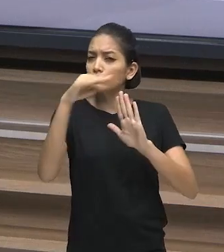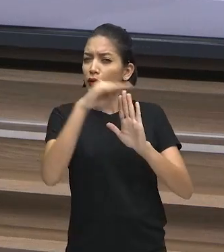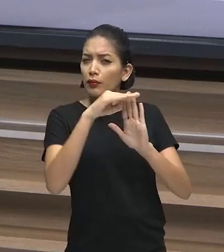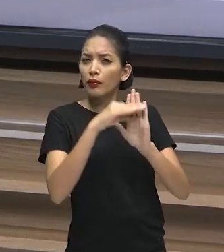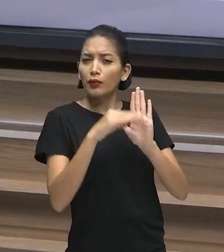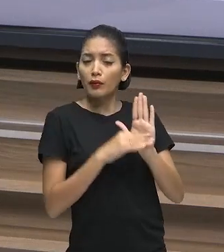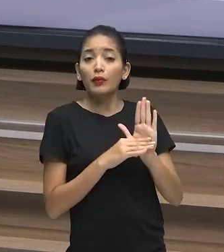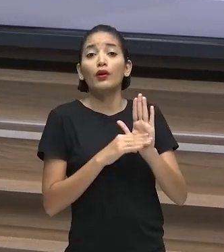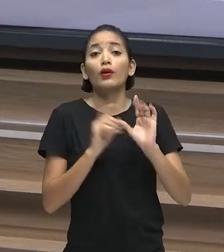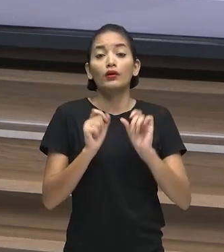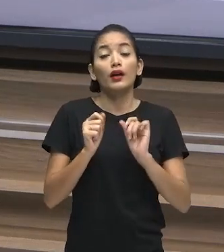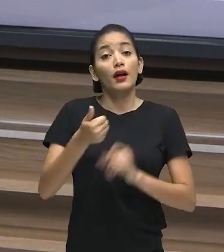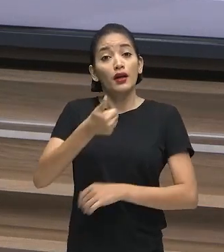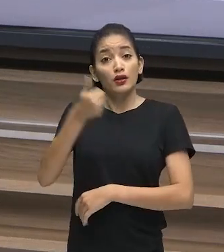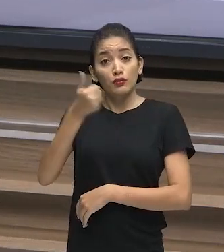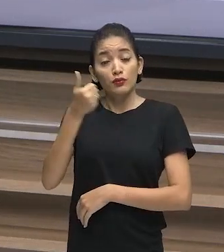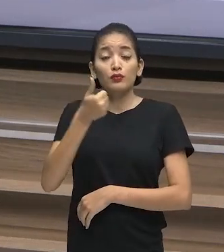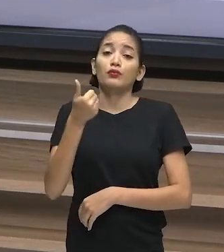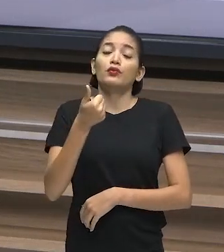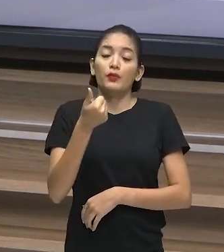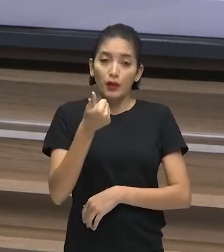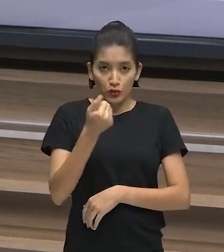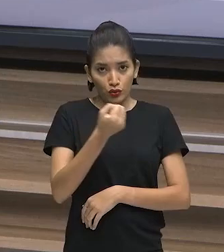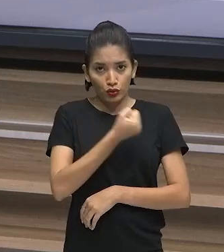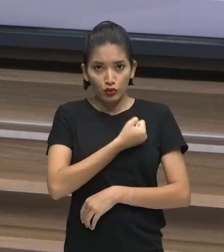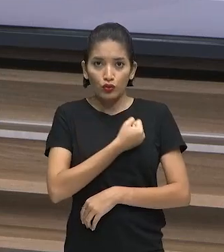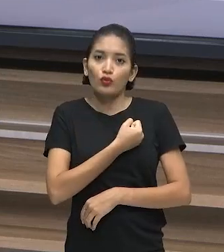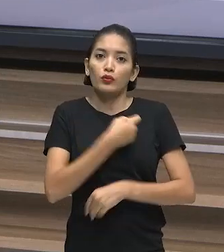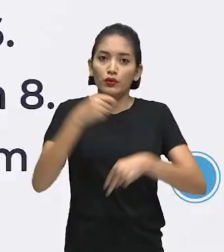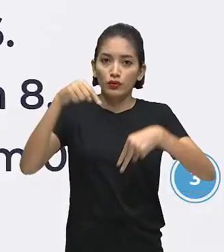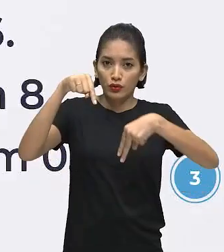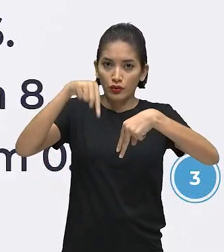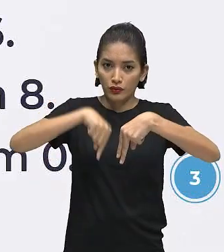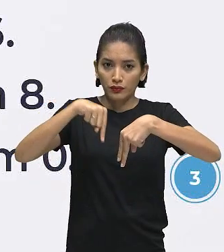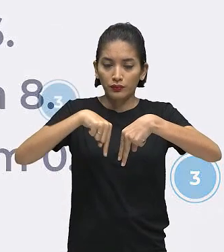dos primeiros números naturais que a gente conhece. Vamos à aula.